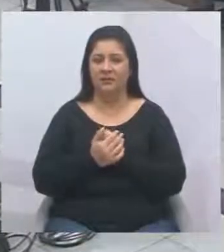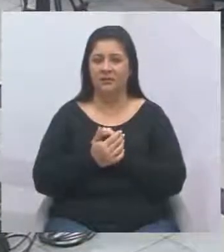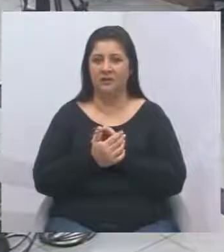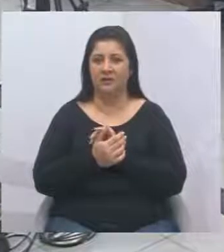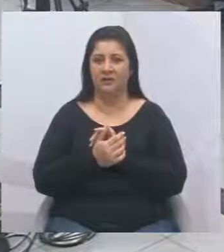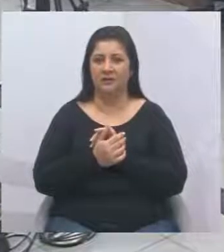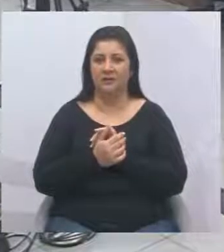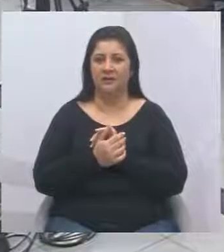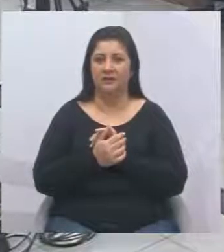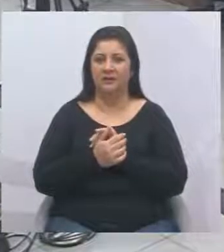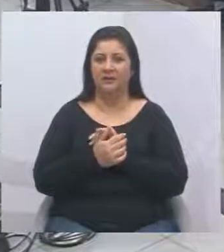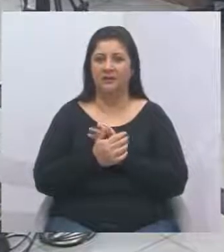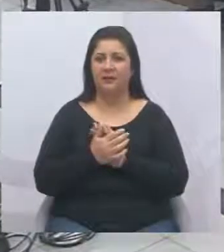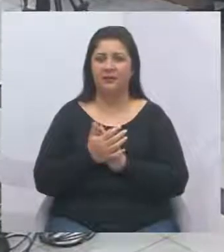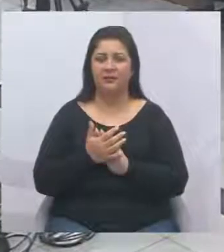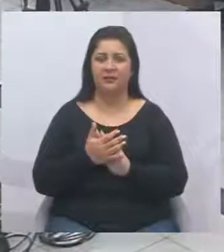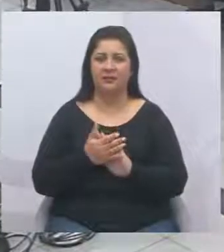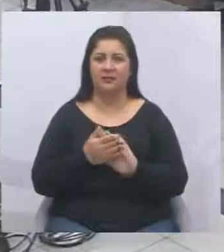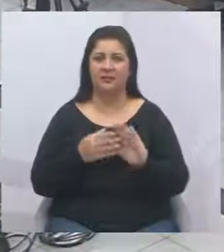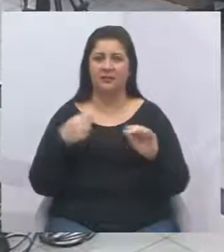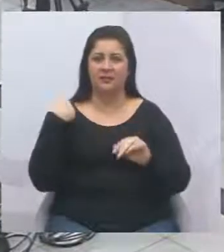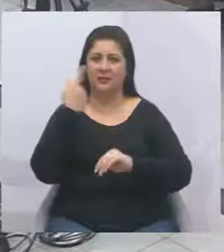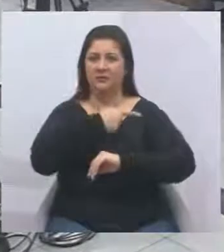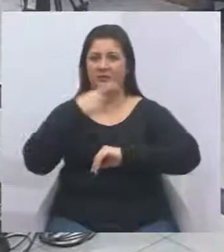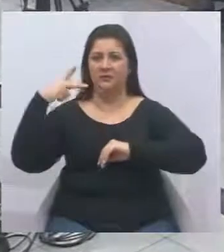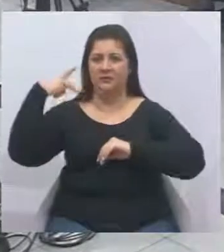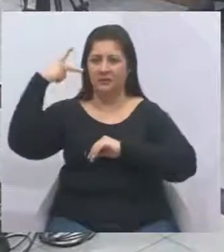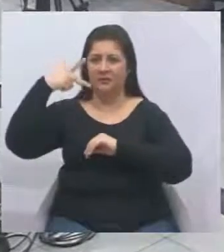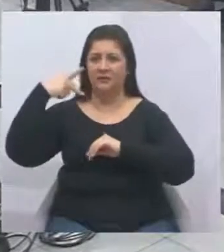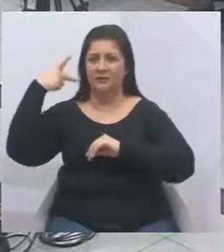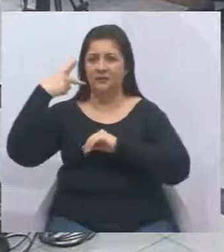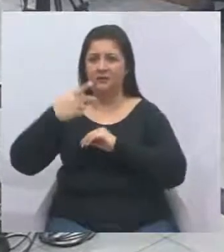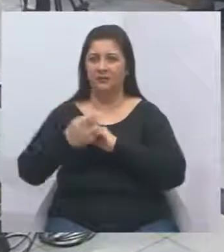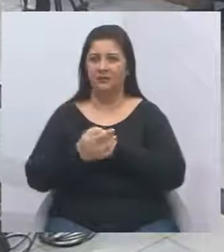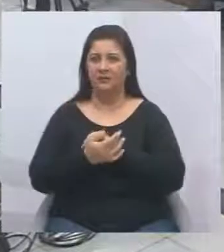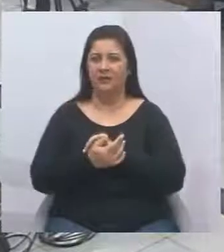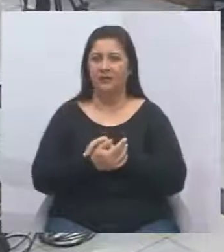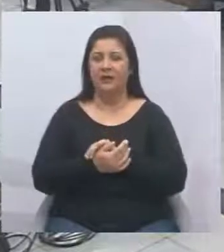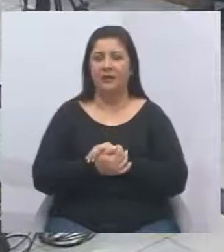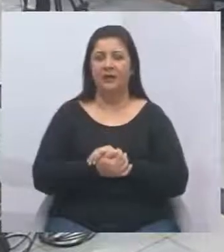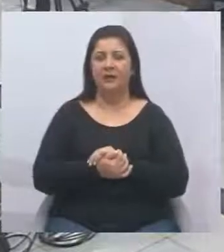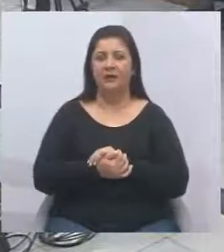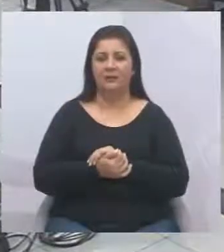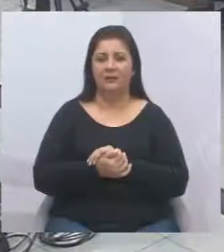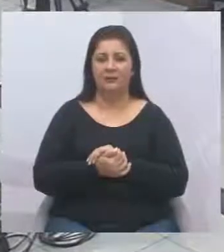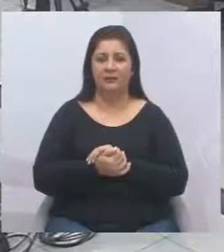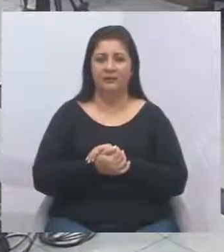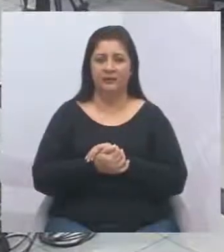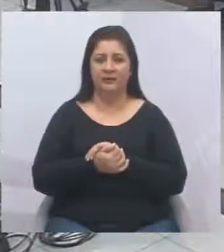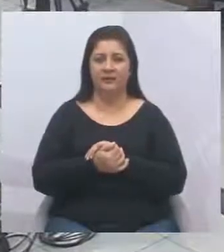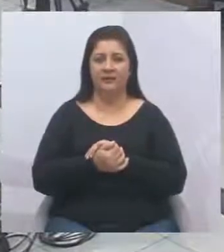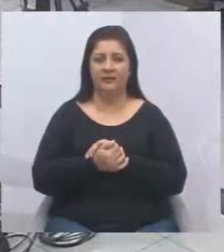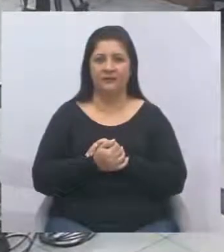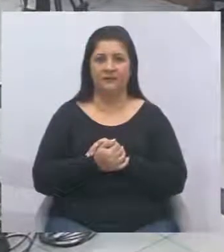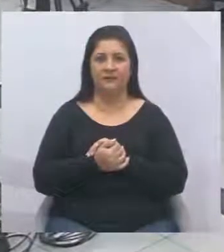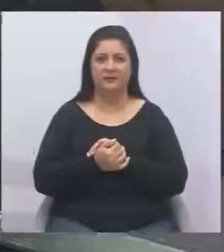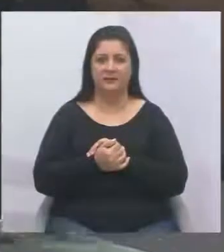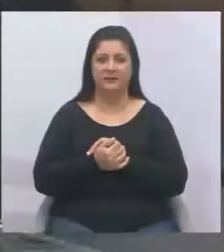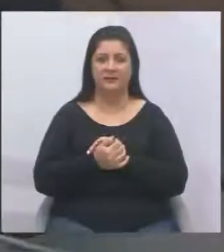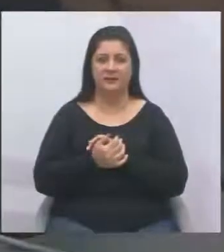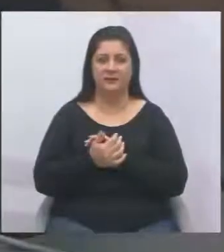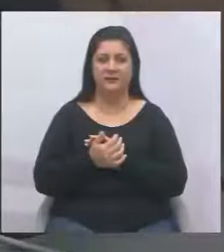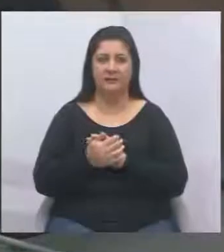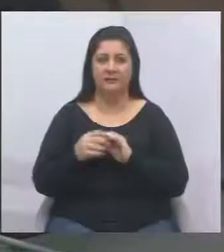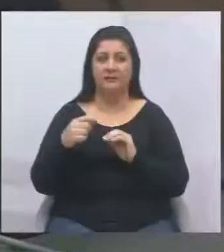nacional. E nós, enquanto vereadores, a gente vem lutando pela população jacariense e vejo